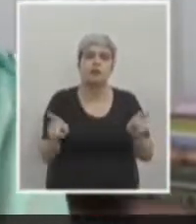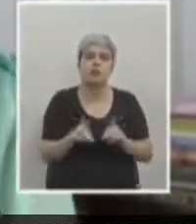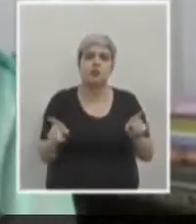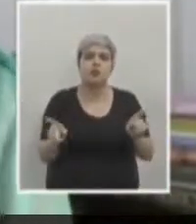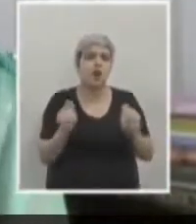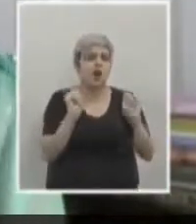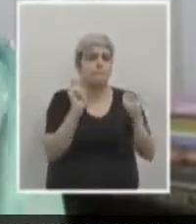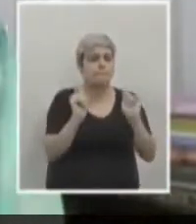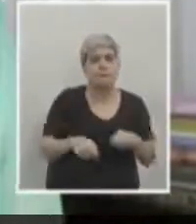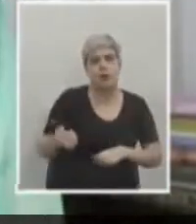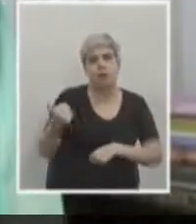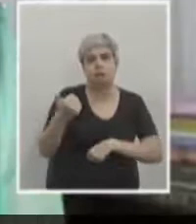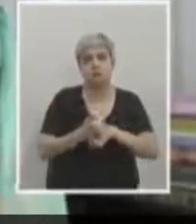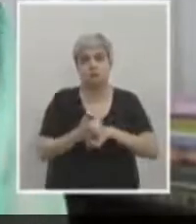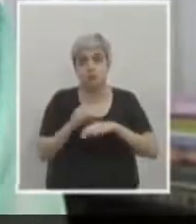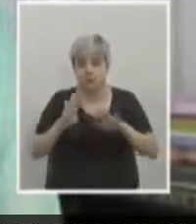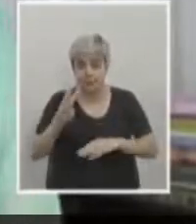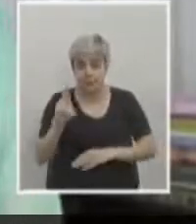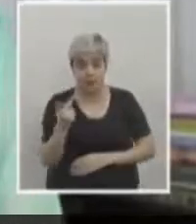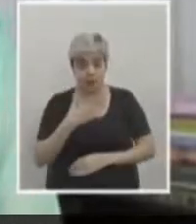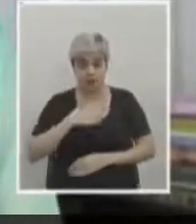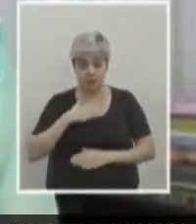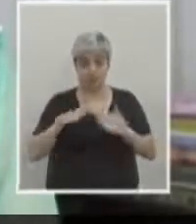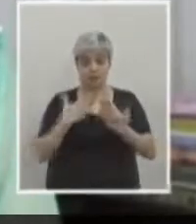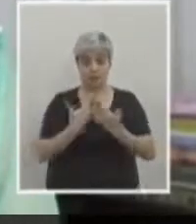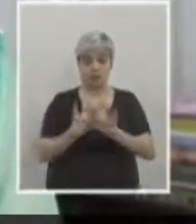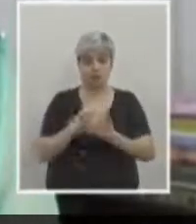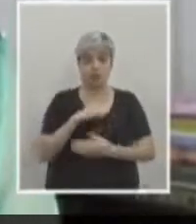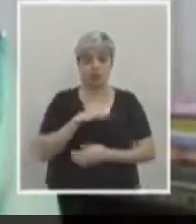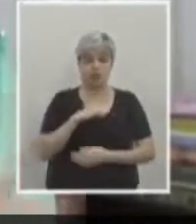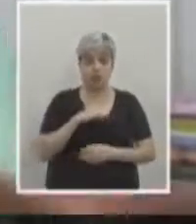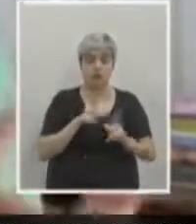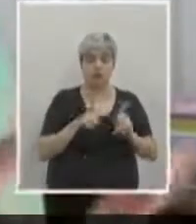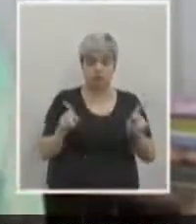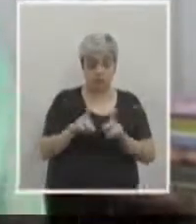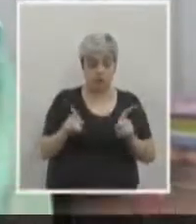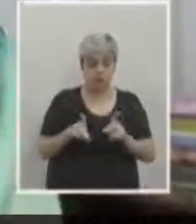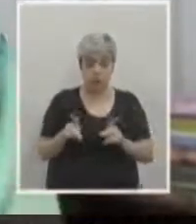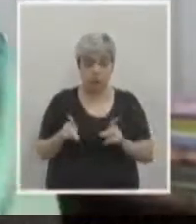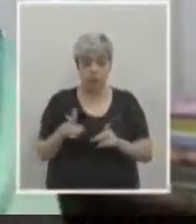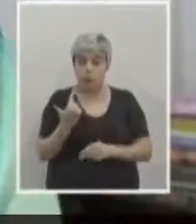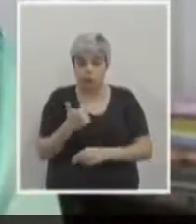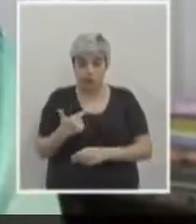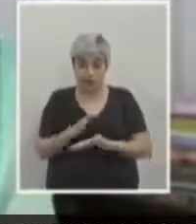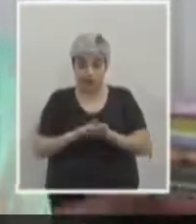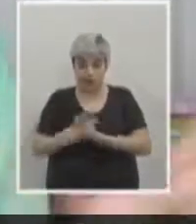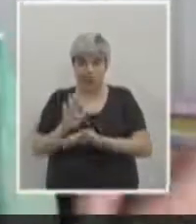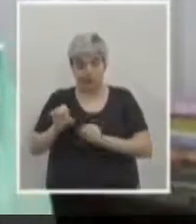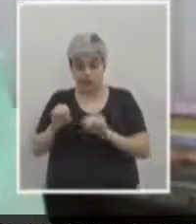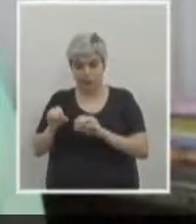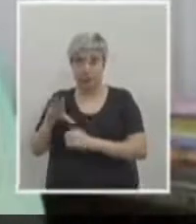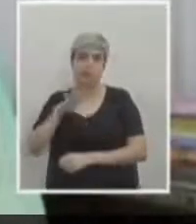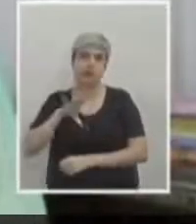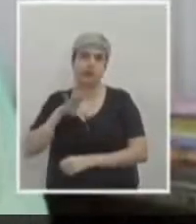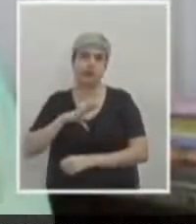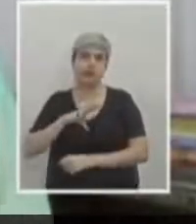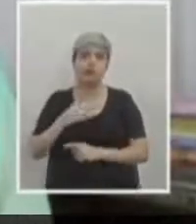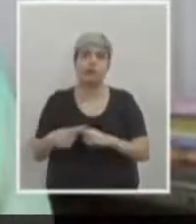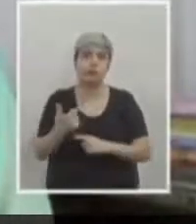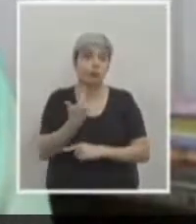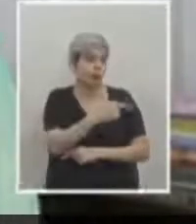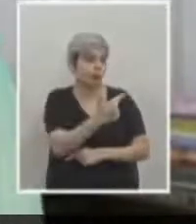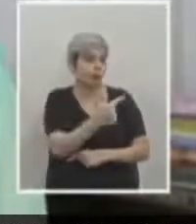habilitados para assumir, mas em Belo Horizonte, na minha escola, tem professor não habilitado atendendo em português, porque não se achou professor. Então, assim,